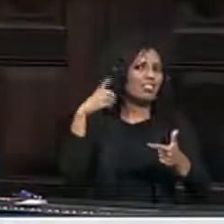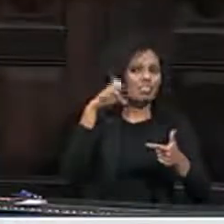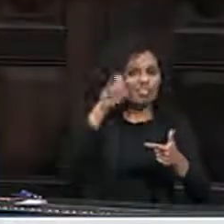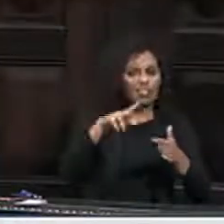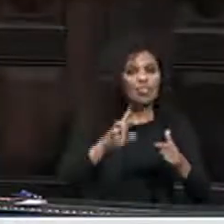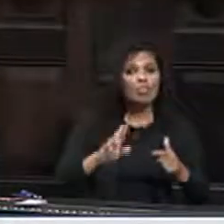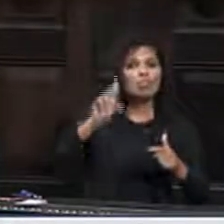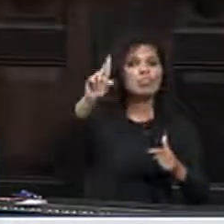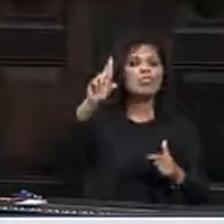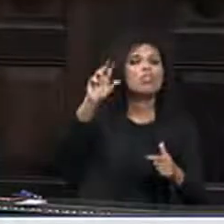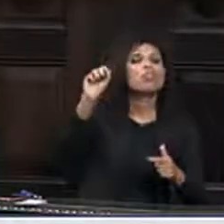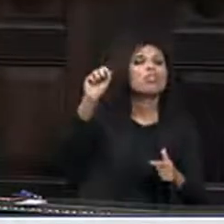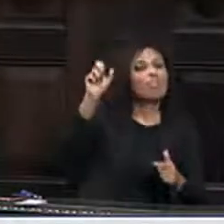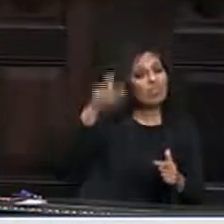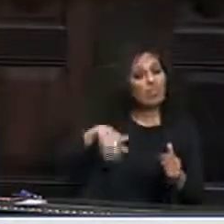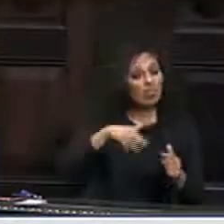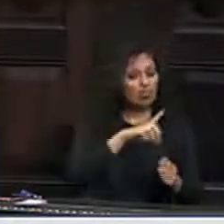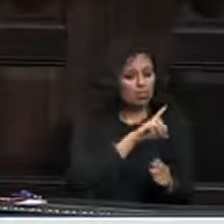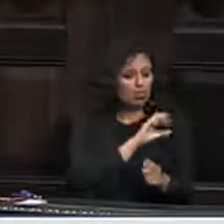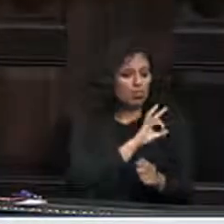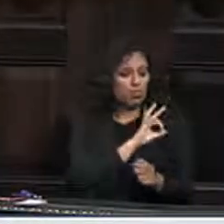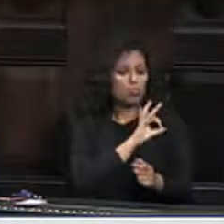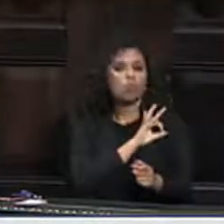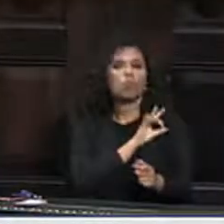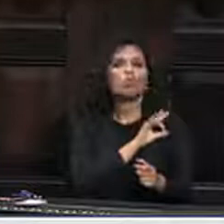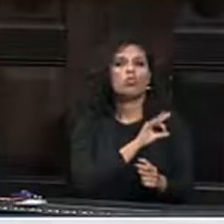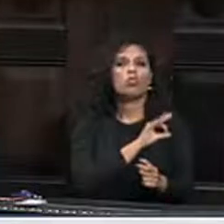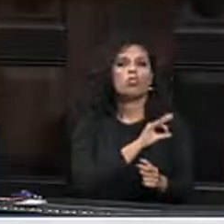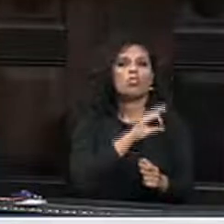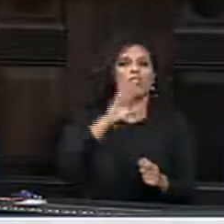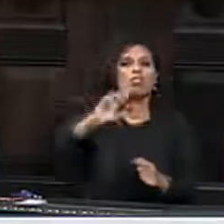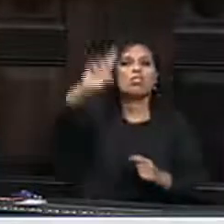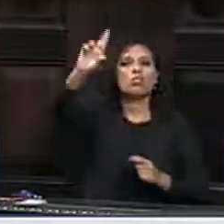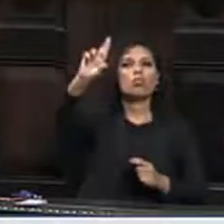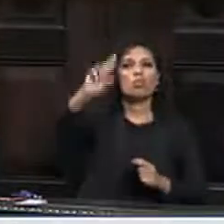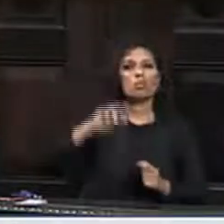Militar. E isso ocorrerá